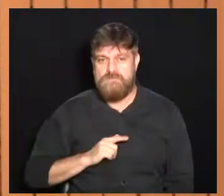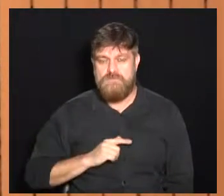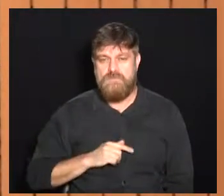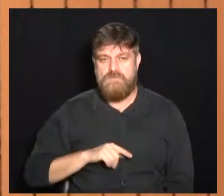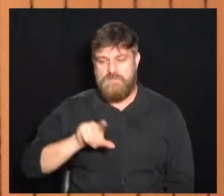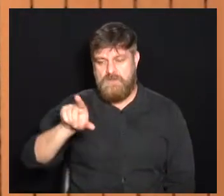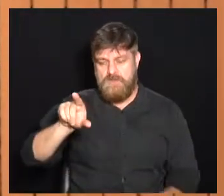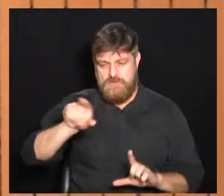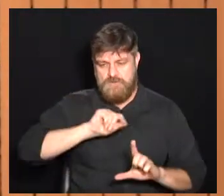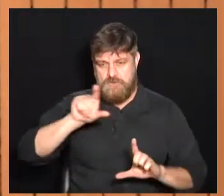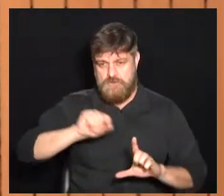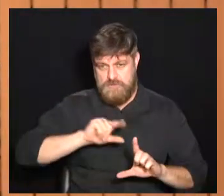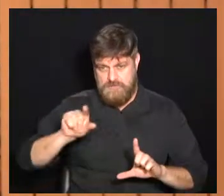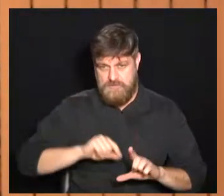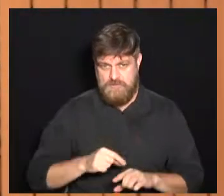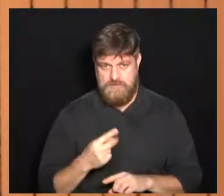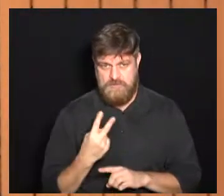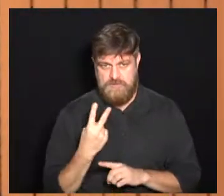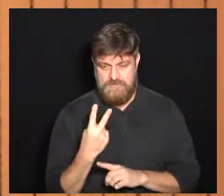nomeados